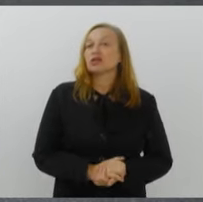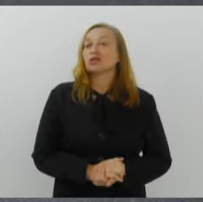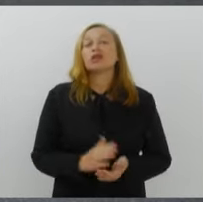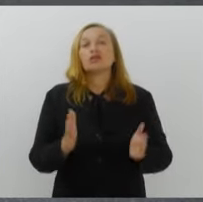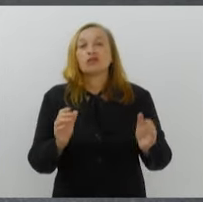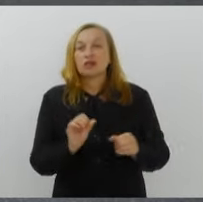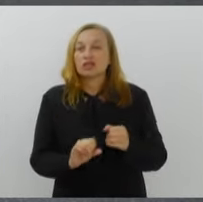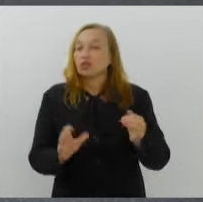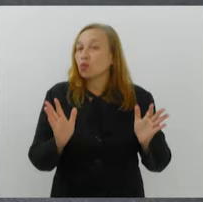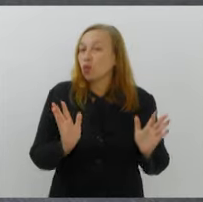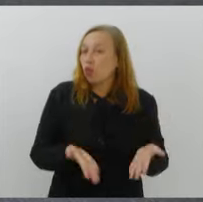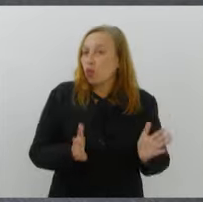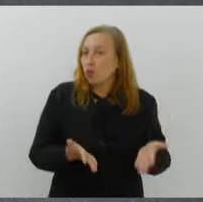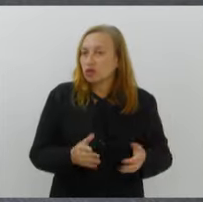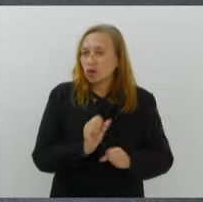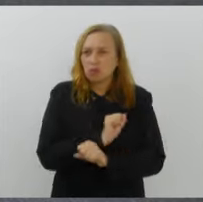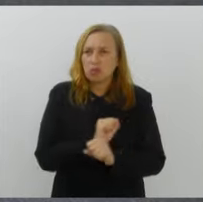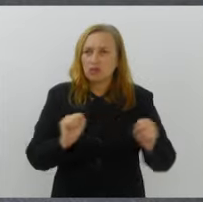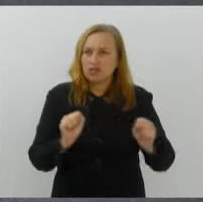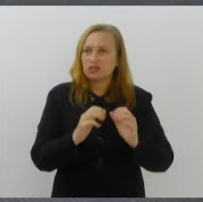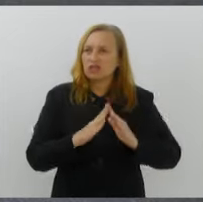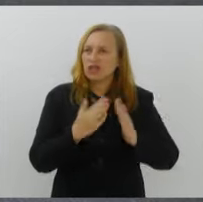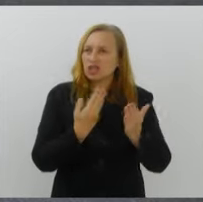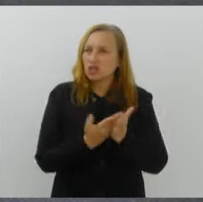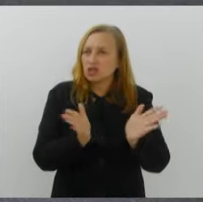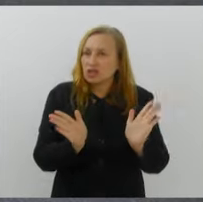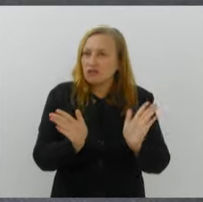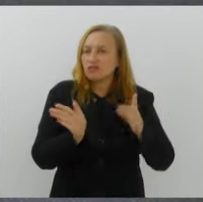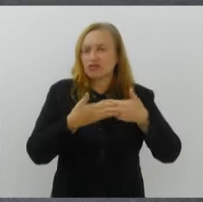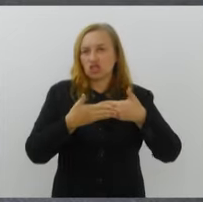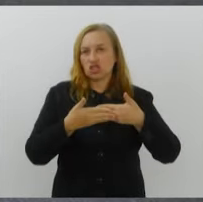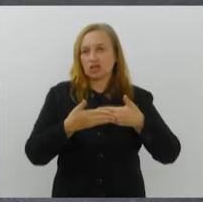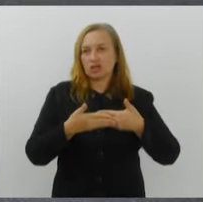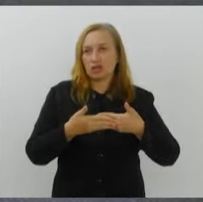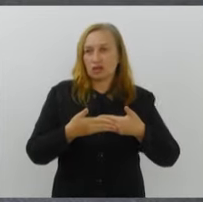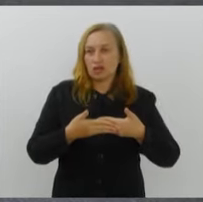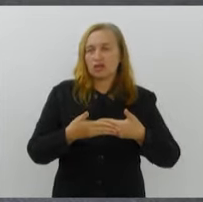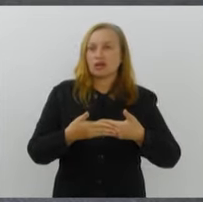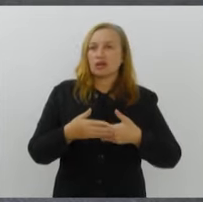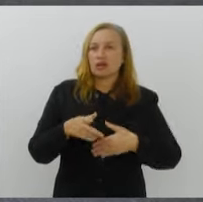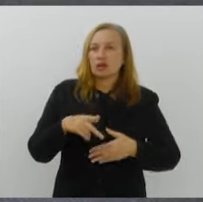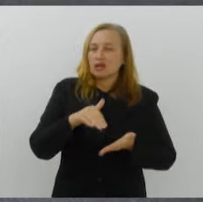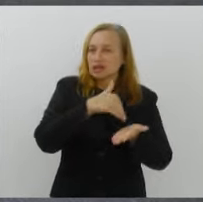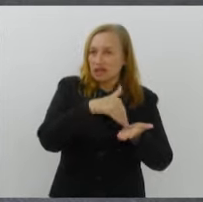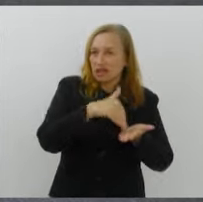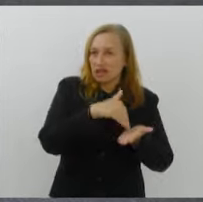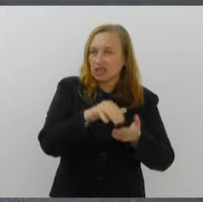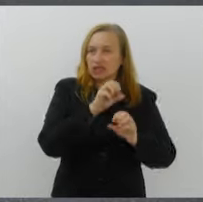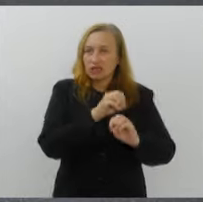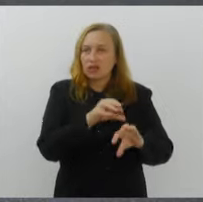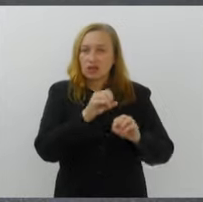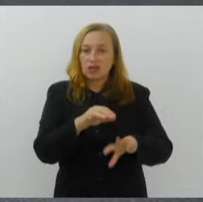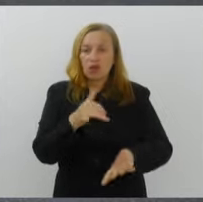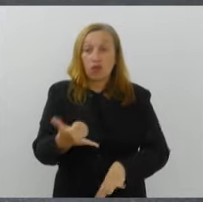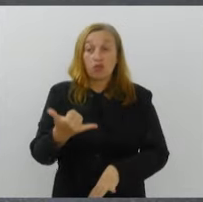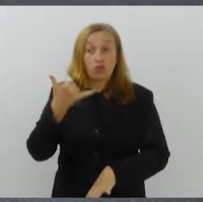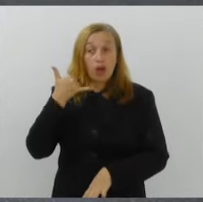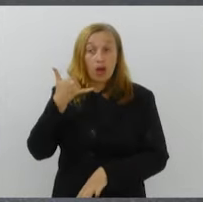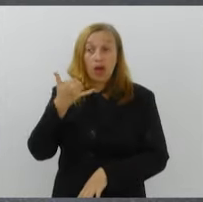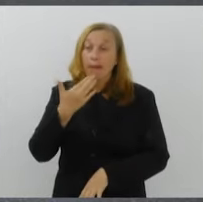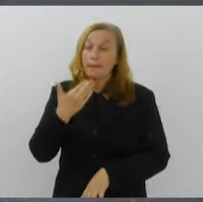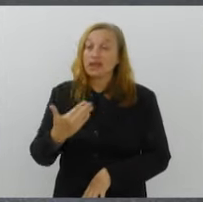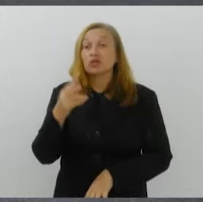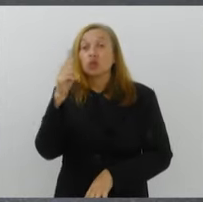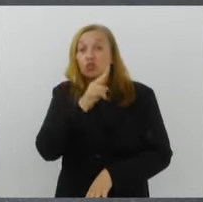fazendo hoje. Não é possível que aquela escola seja desmontada. Entrei em contato com a Secretaria de Educação imediatamente, pedindo